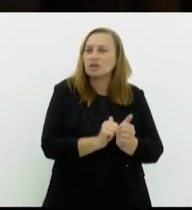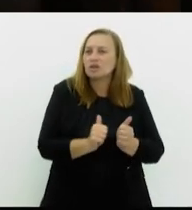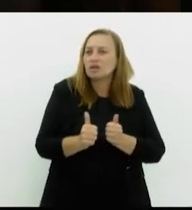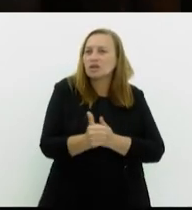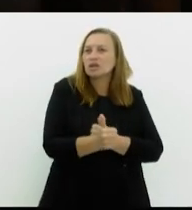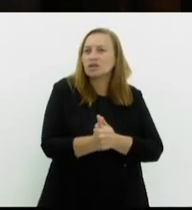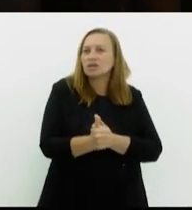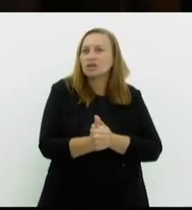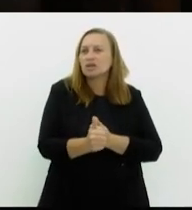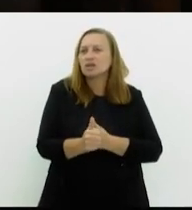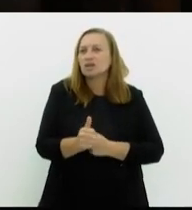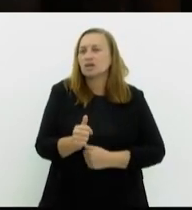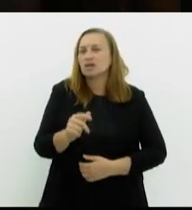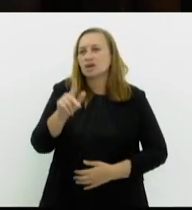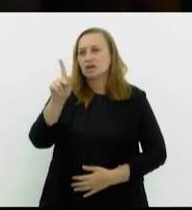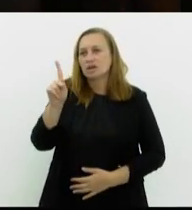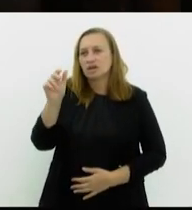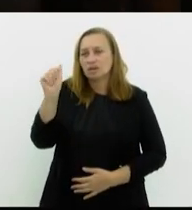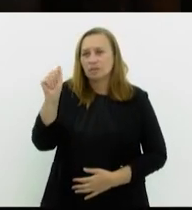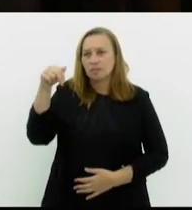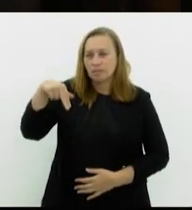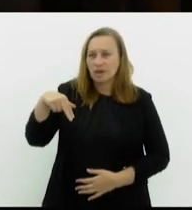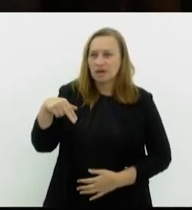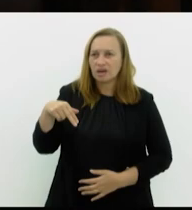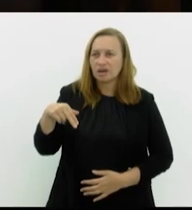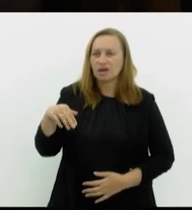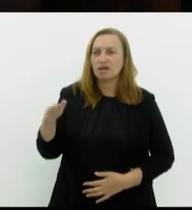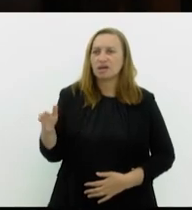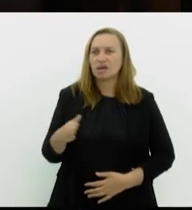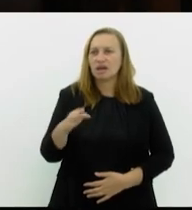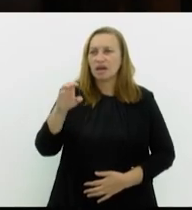ao PAN de Éden, São João de Meriti.